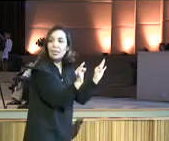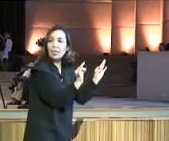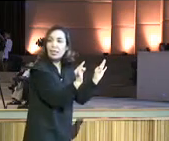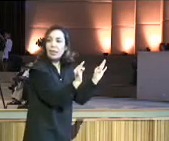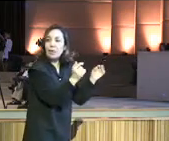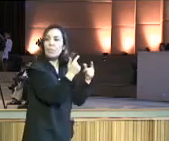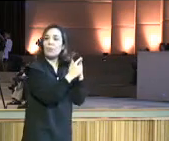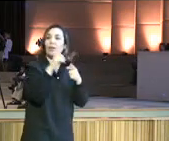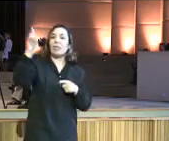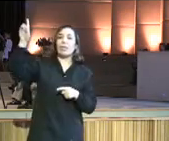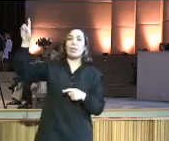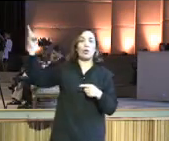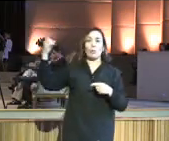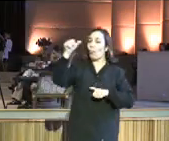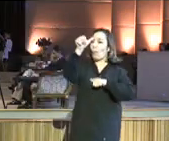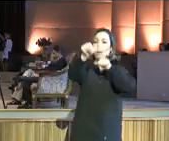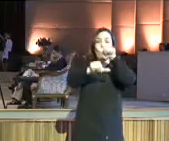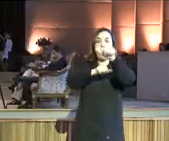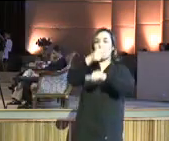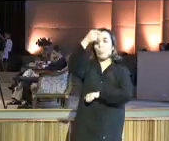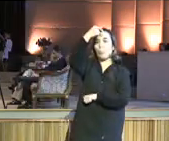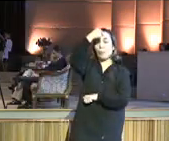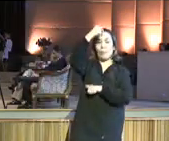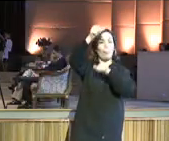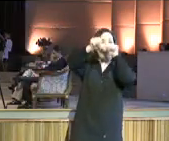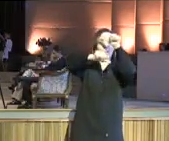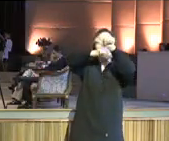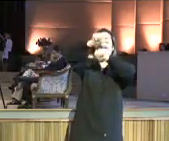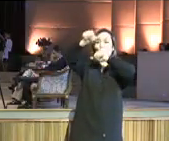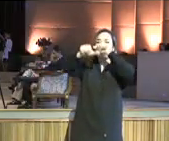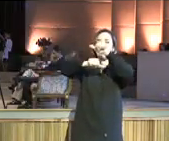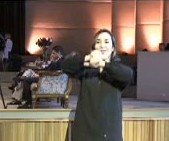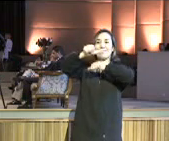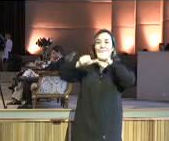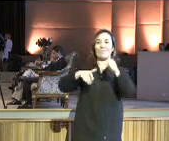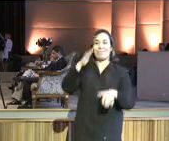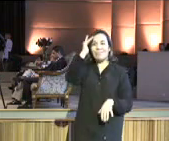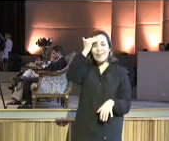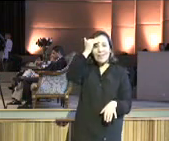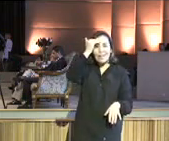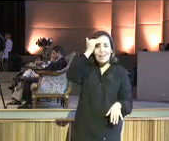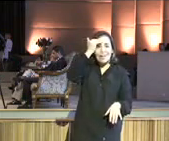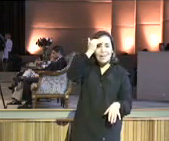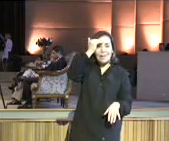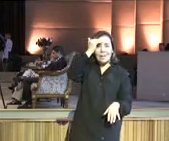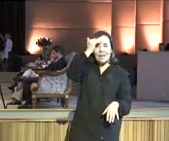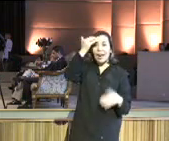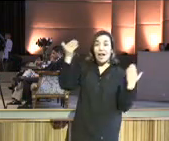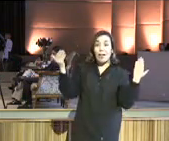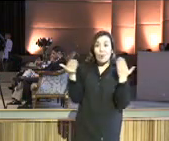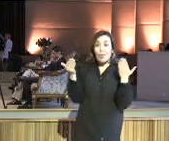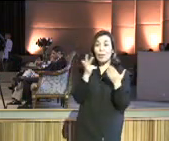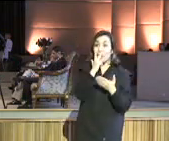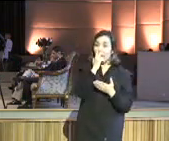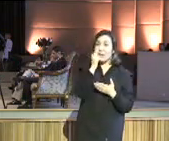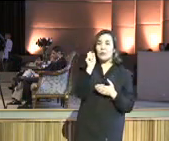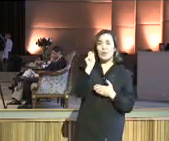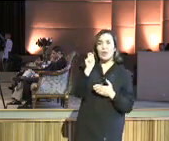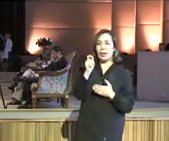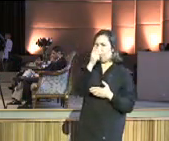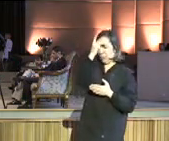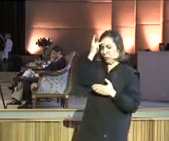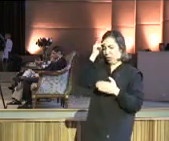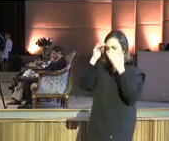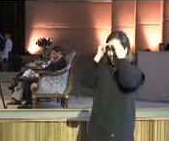Davi. O improvável começava a acontecer, o impossível começava a